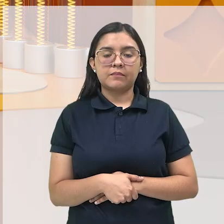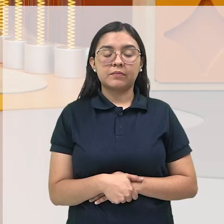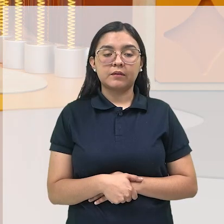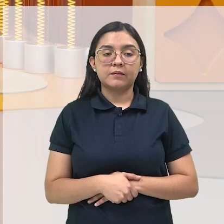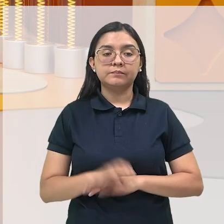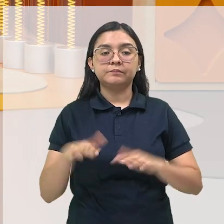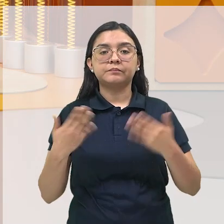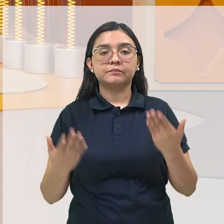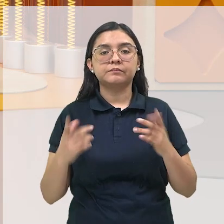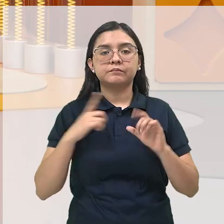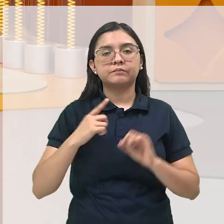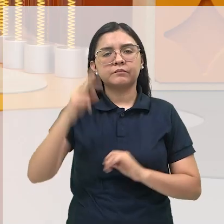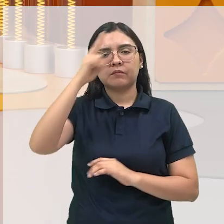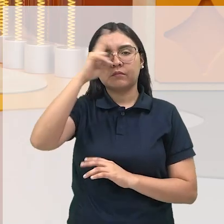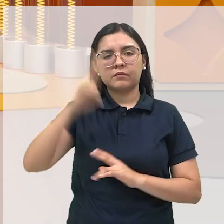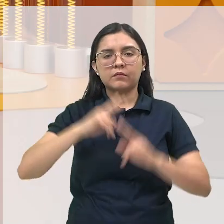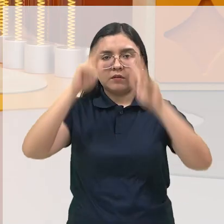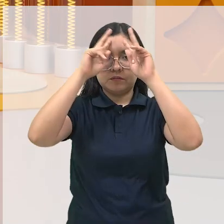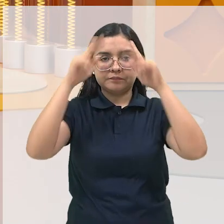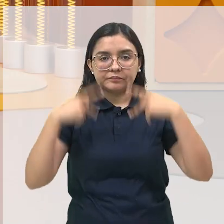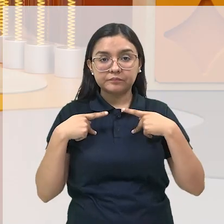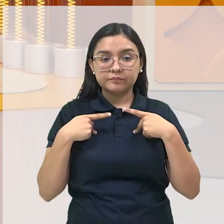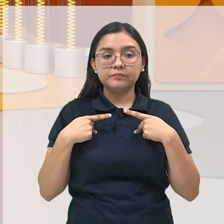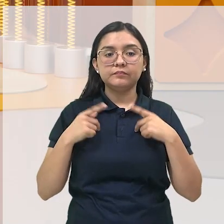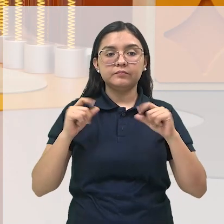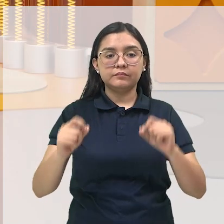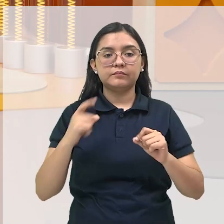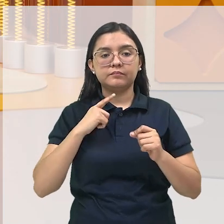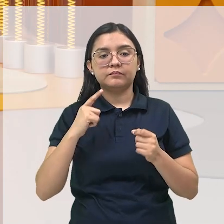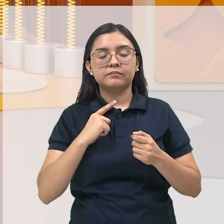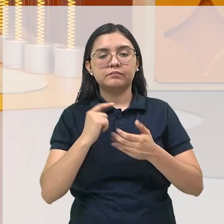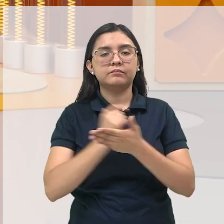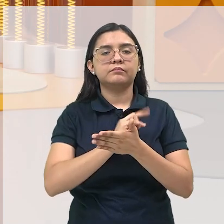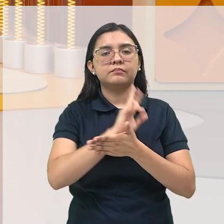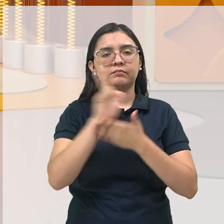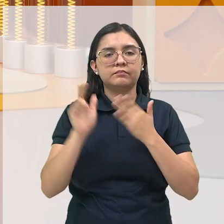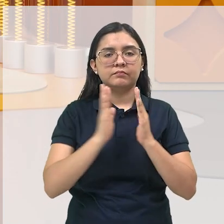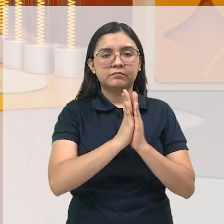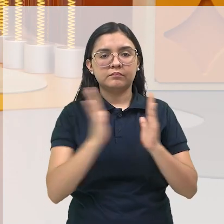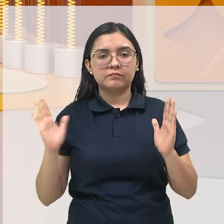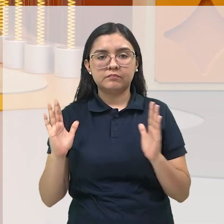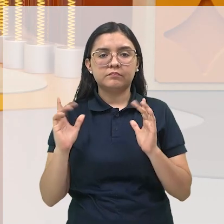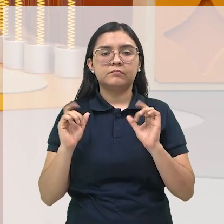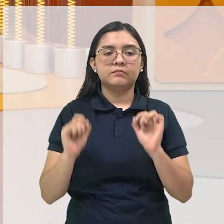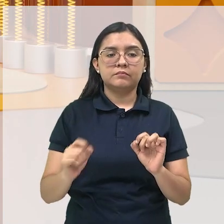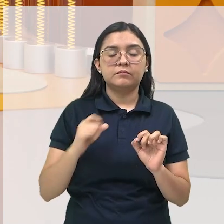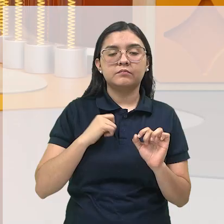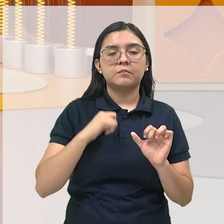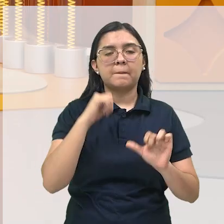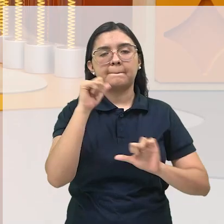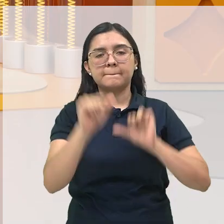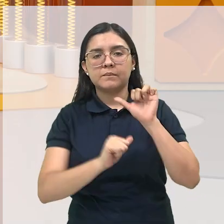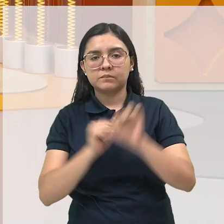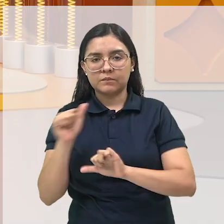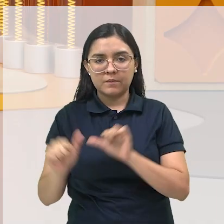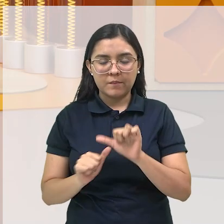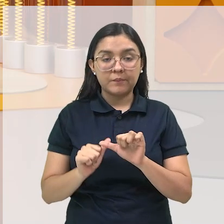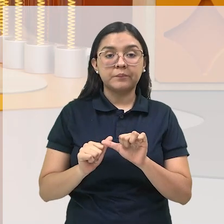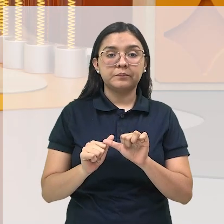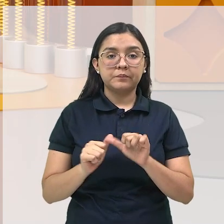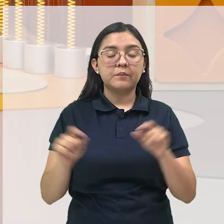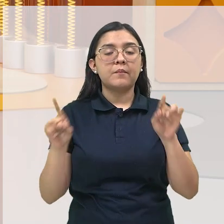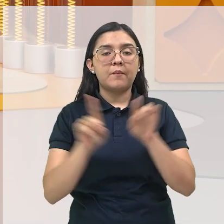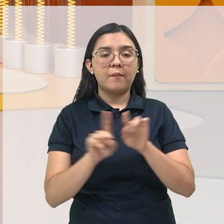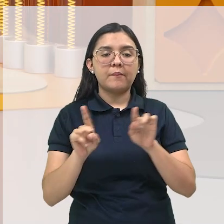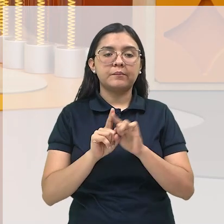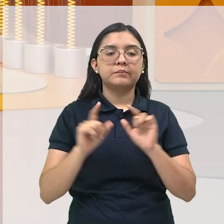Pessoal, a história humana ela é formada por vários processos, né, de mudanças, de transformações,